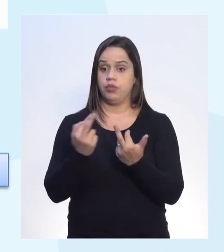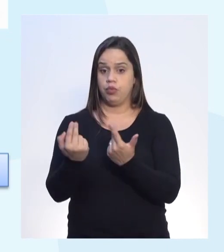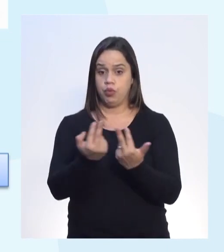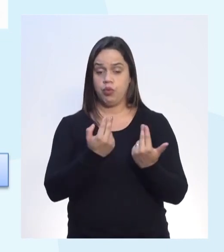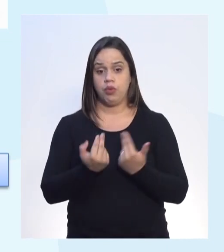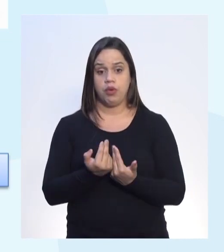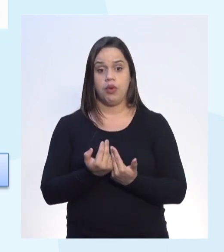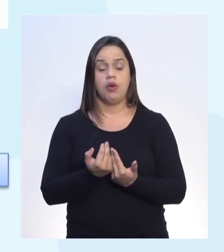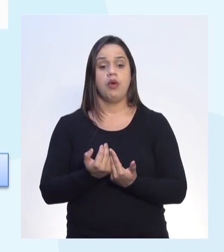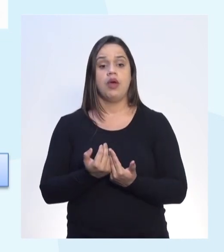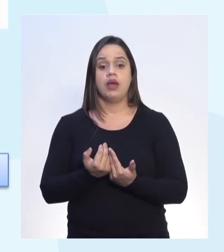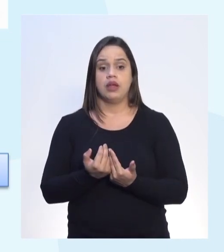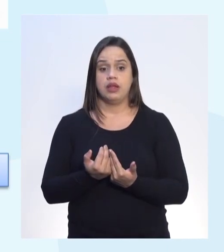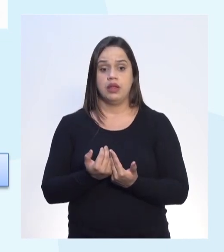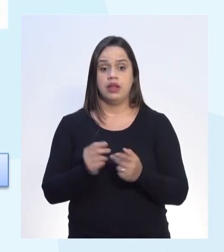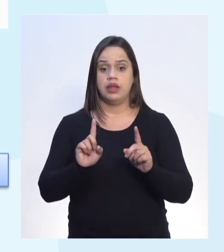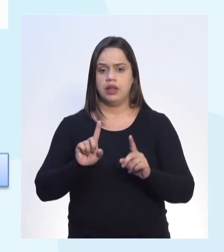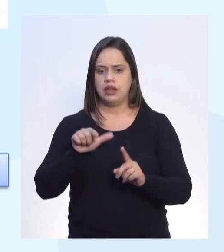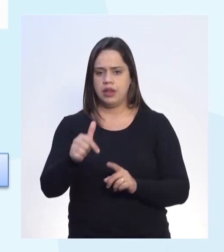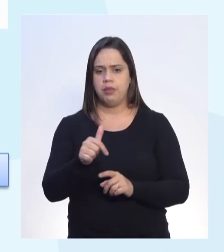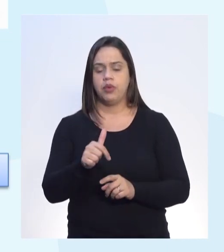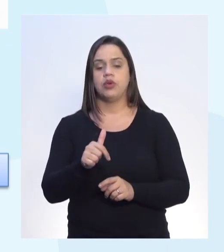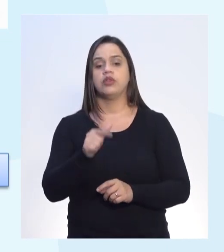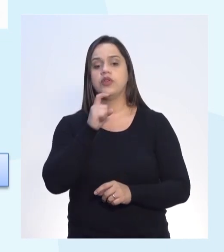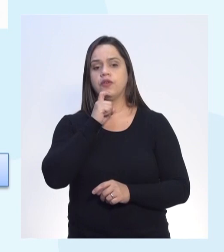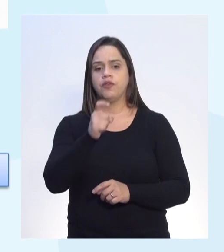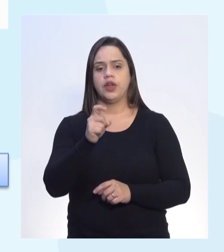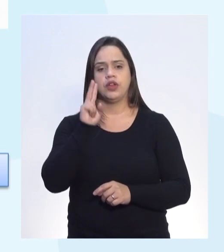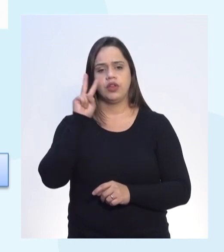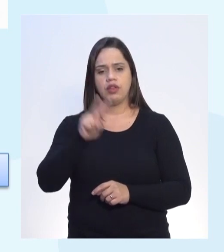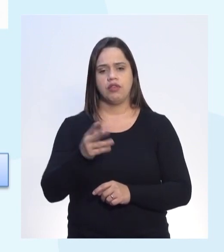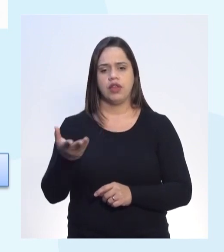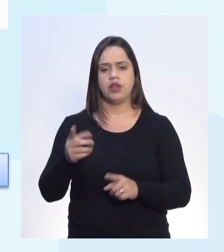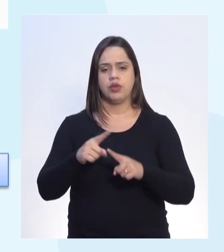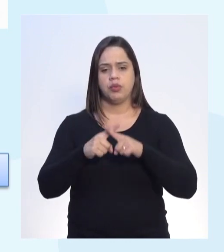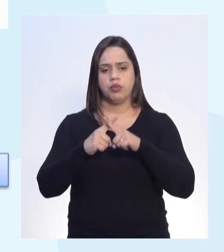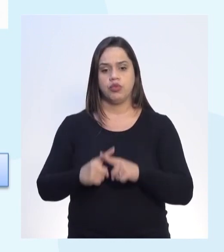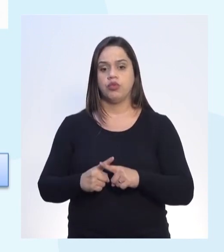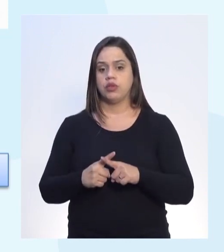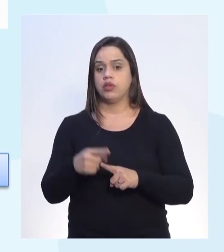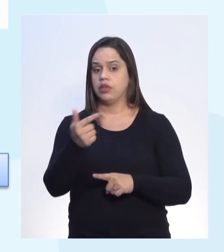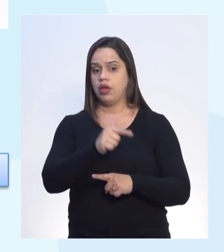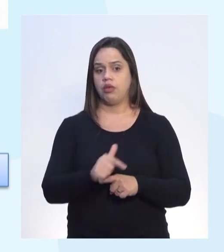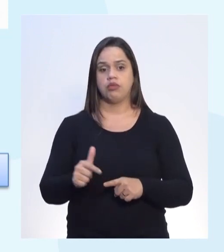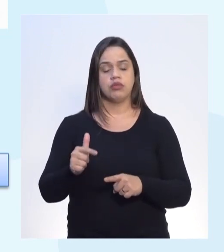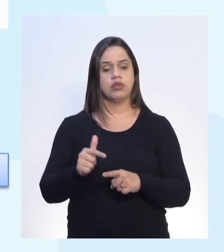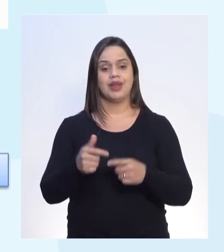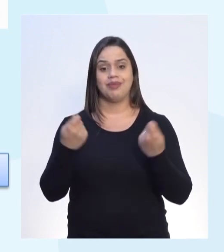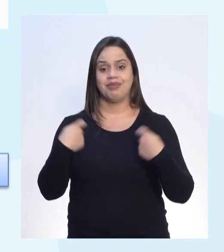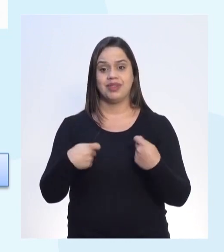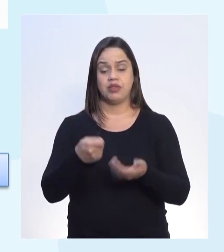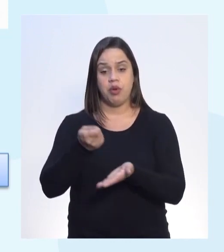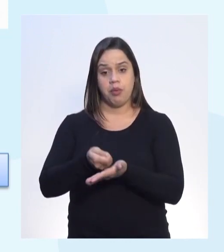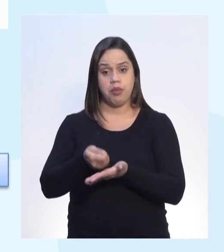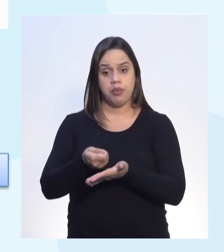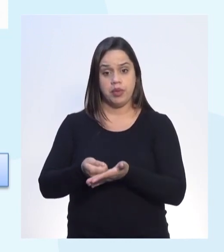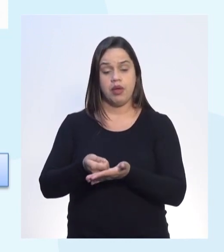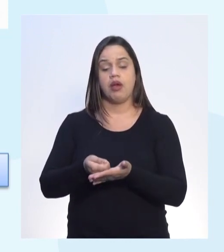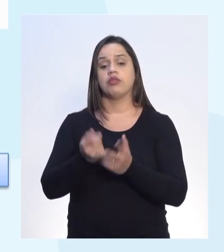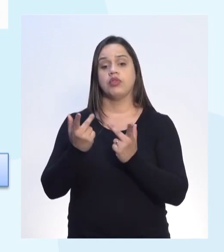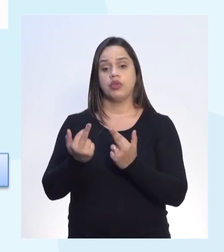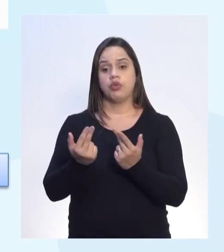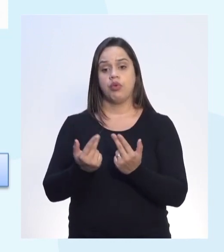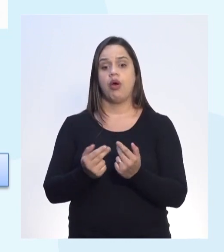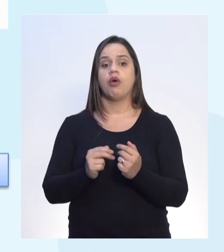tem a letra, né? Ali no retângulozinho em verde, quando a gente está fazendo a multiplicação, não existe a necessidade deles serem semelhantes